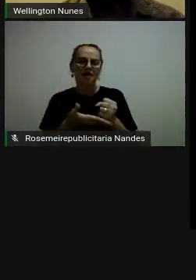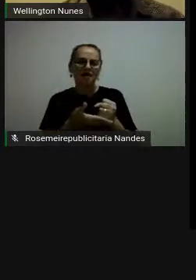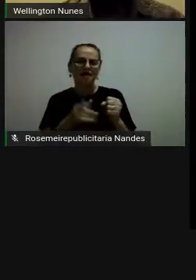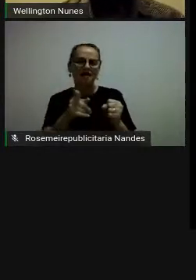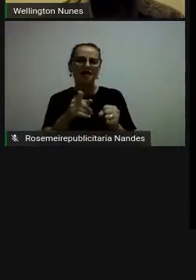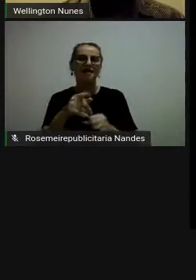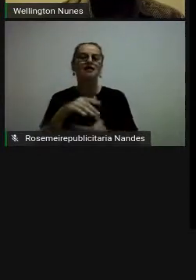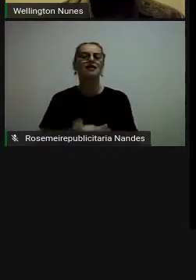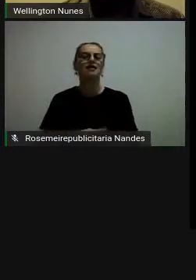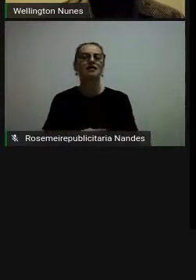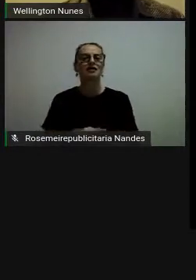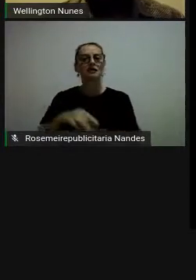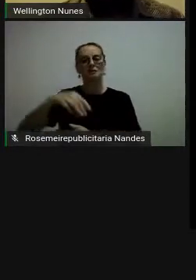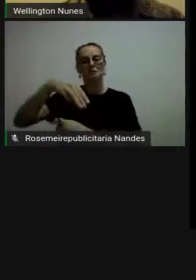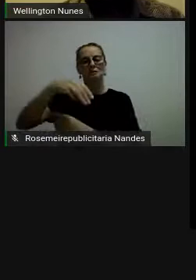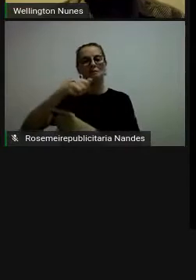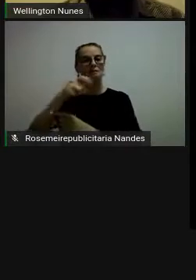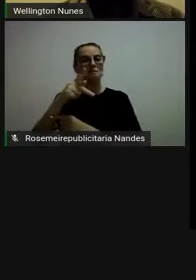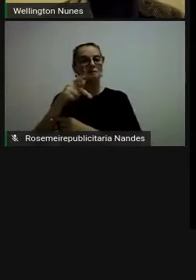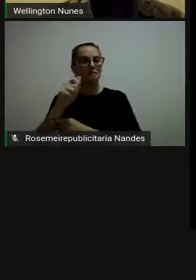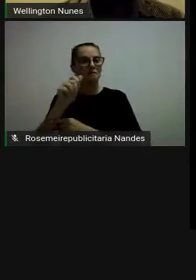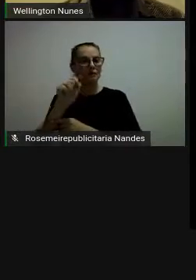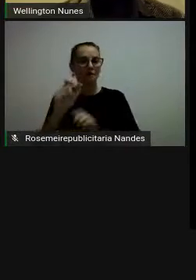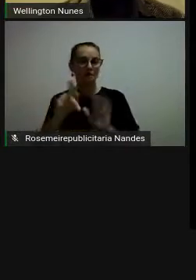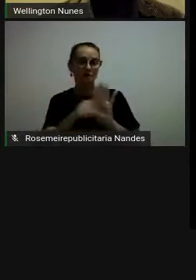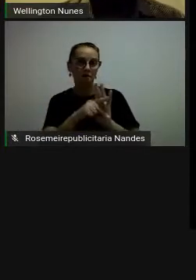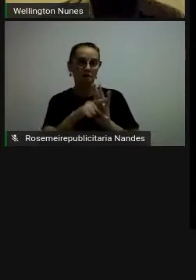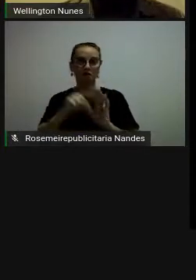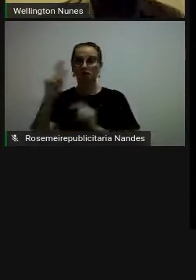de Goiânia e os municípios do entorno.